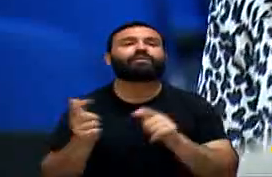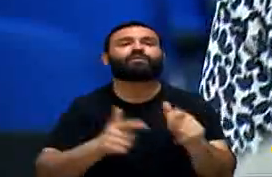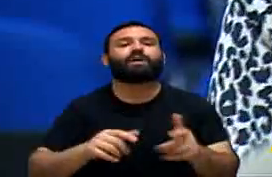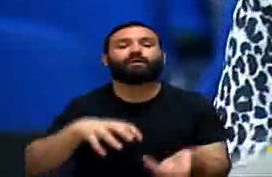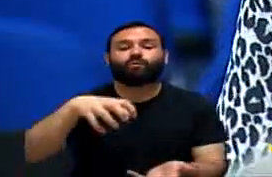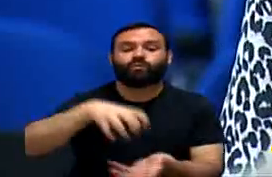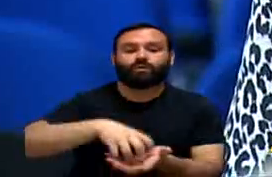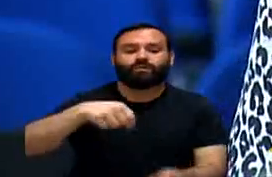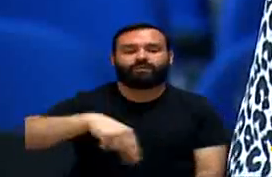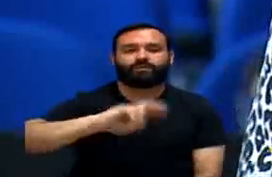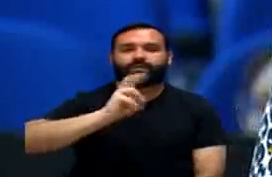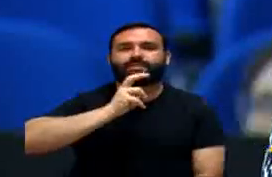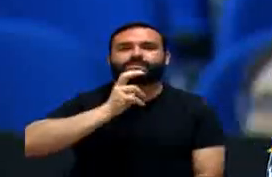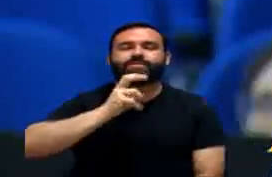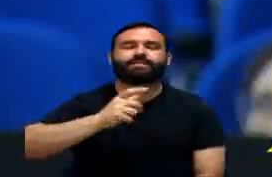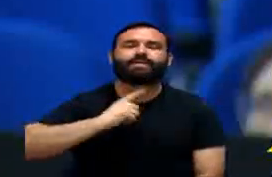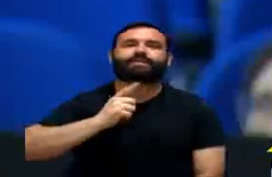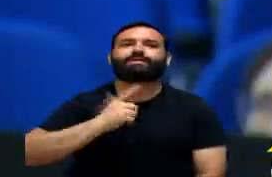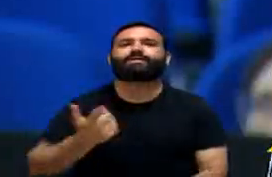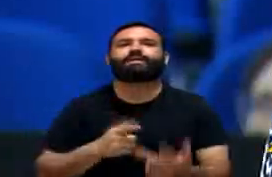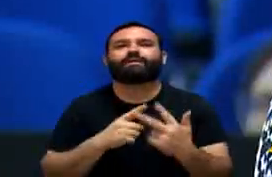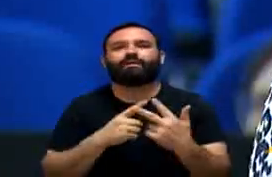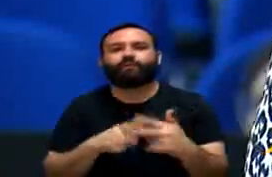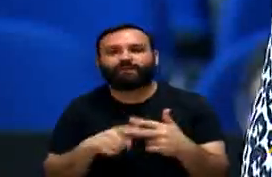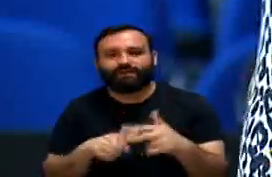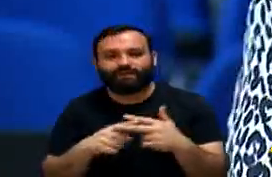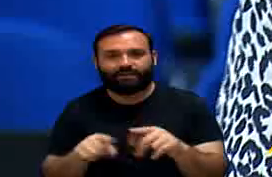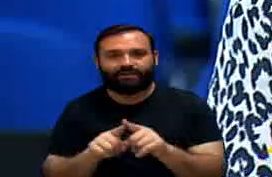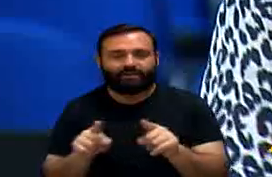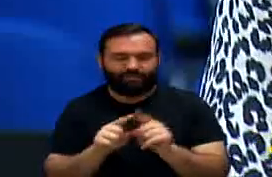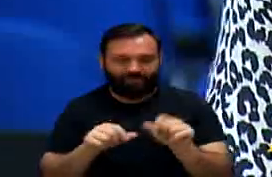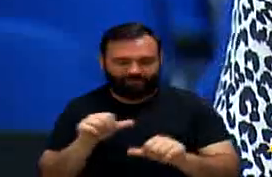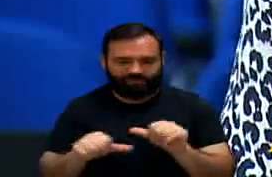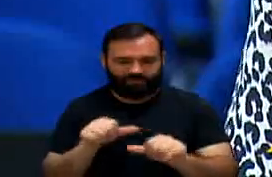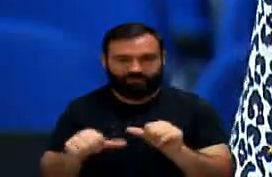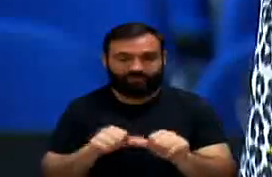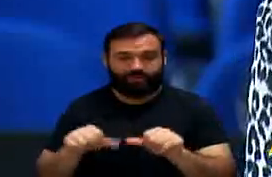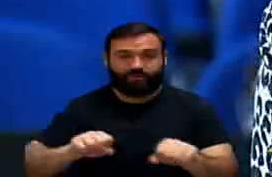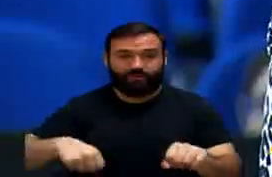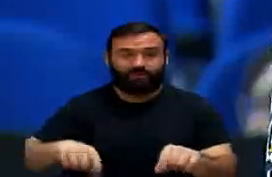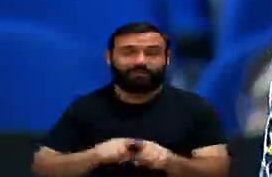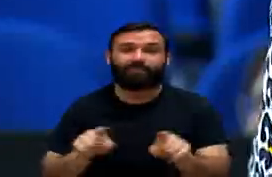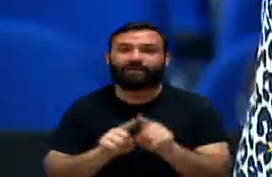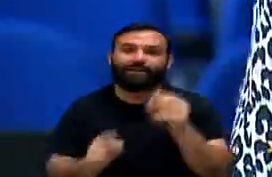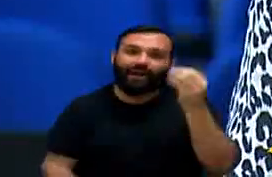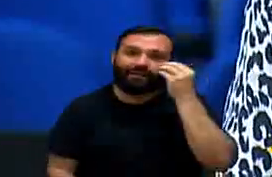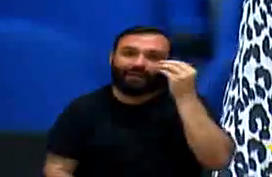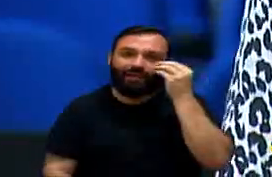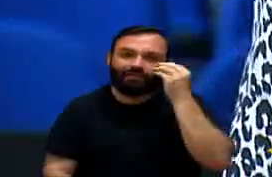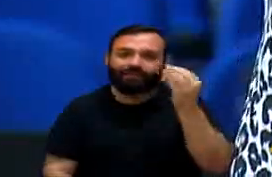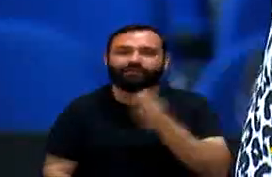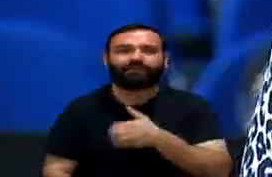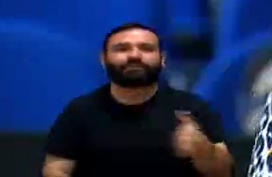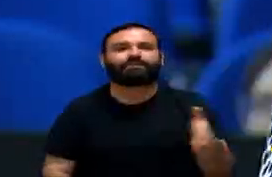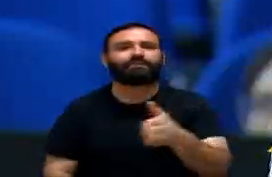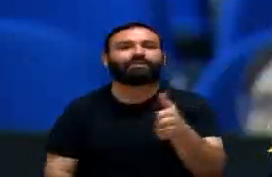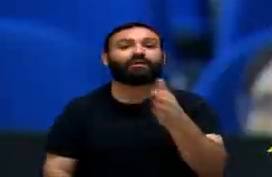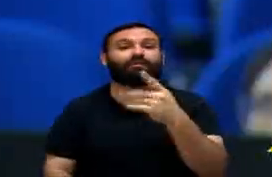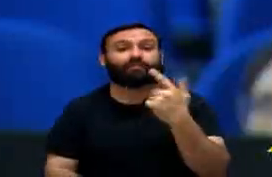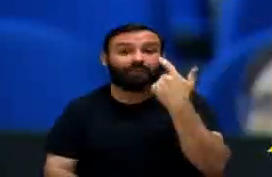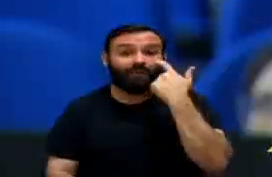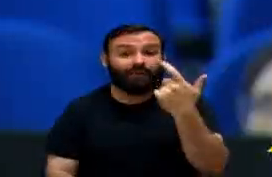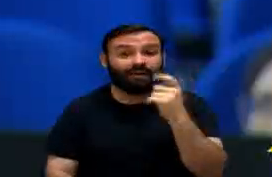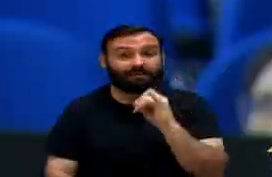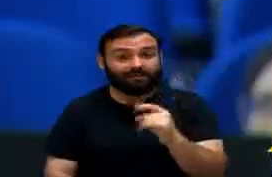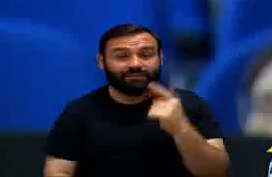centro de Sorocaba onde se faz em oficinas essa adulteração das motos e ficam testando no bairro para ver se